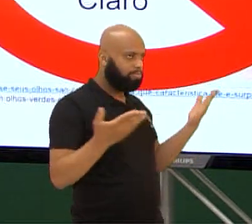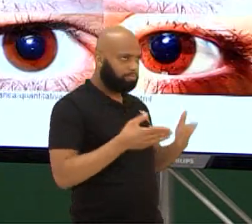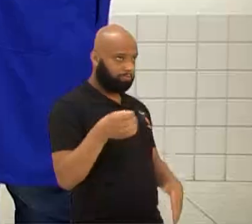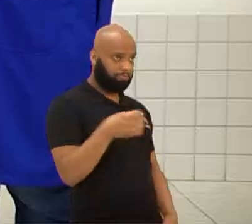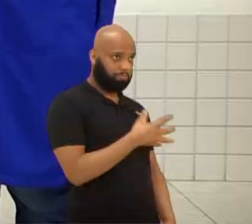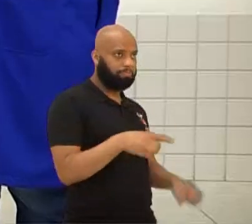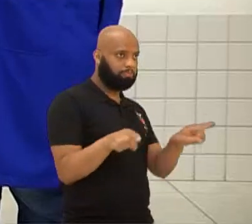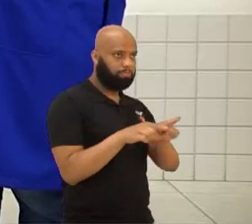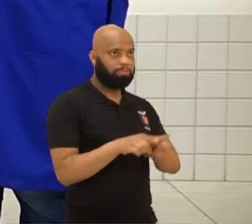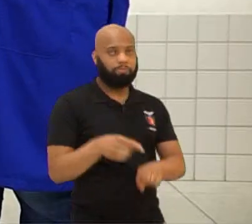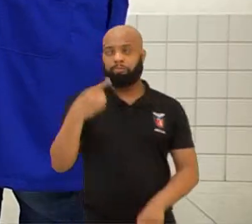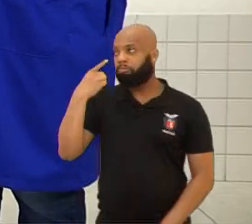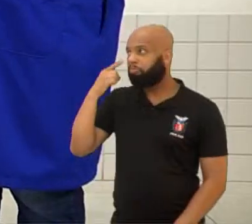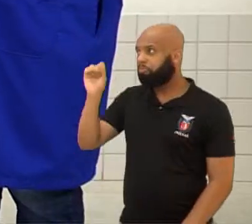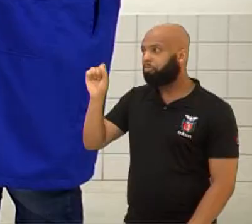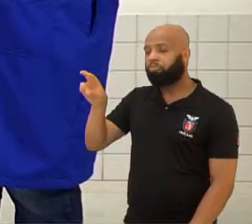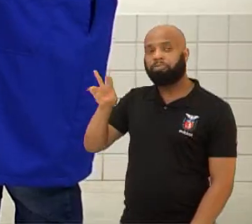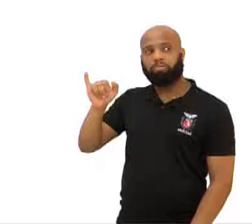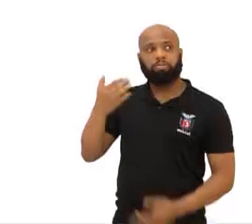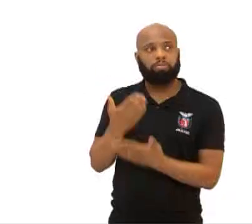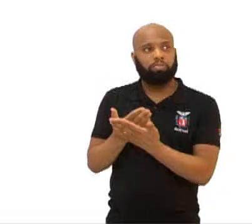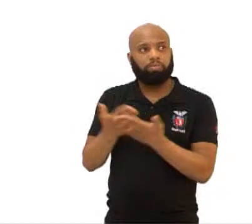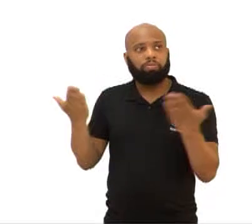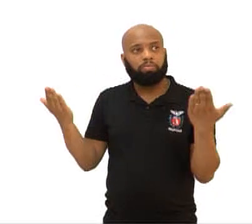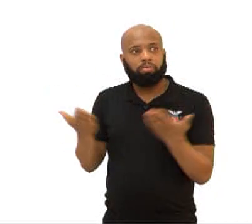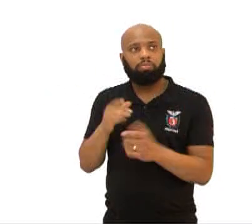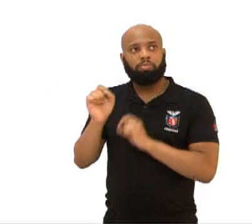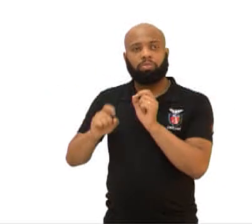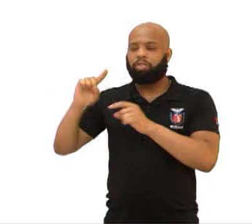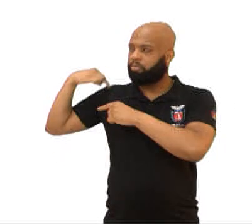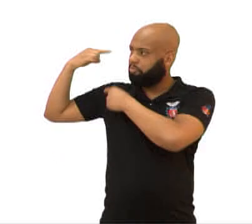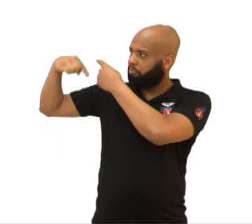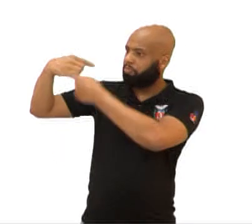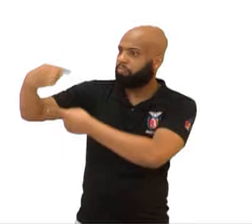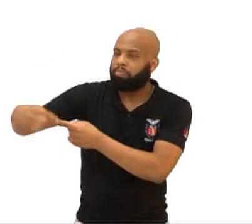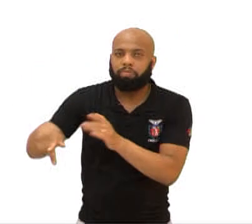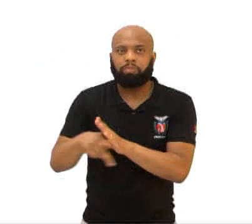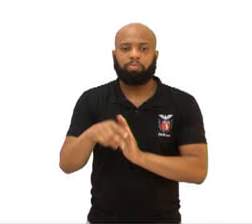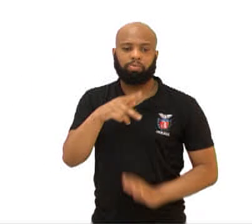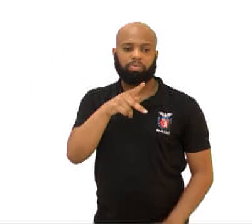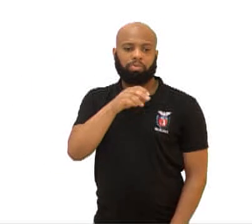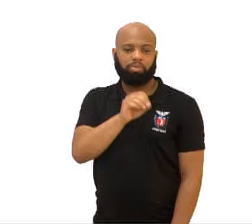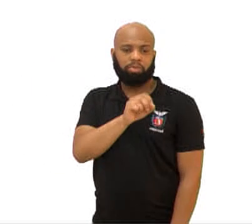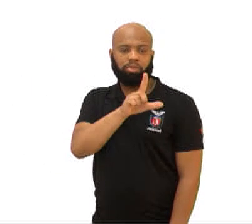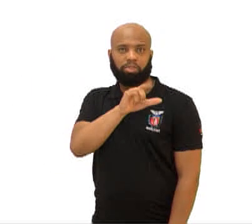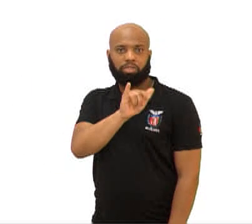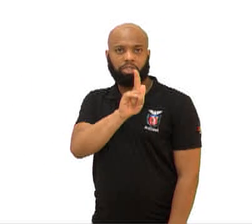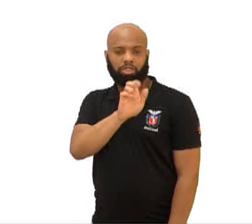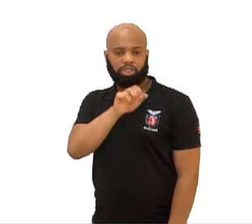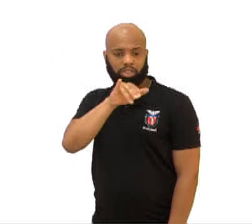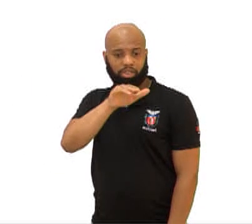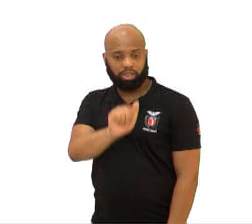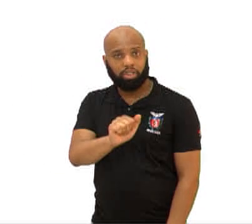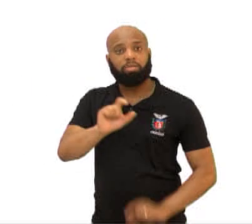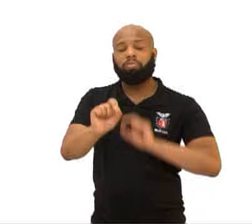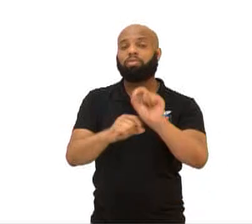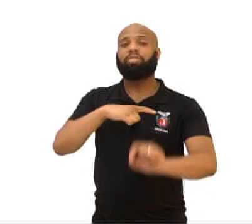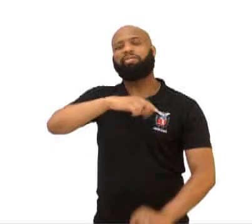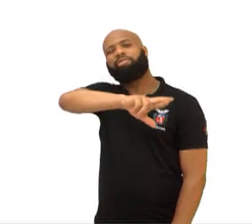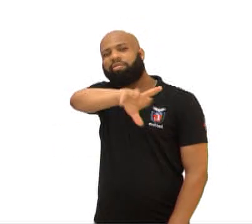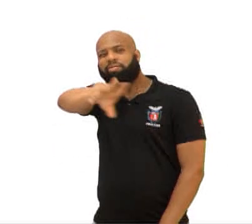inovadores. Tá? Então, o que nós vamos trabalhar agora? Vamos trabalhar com herança poligênica. O que é herança poligênica? Eu tenho